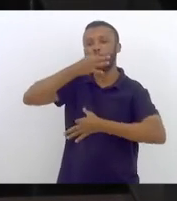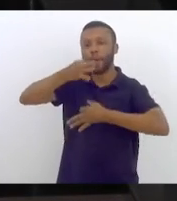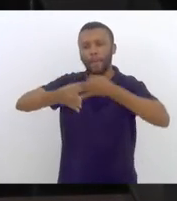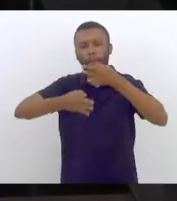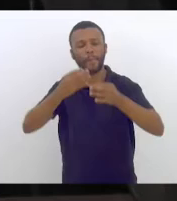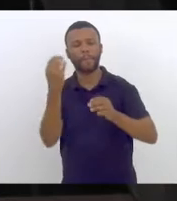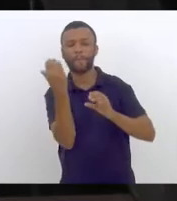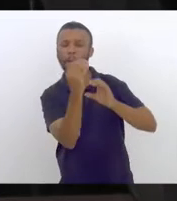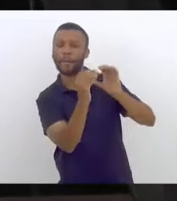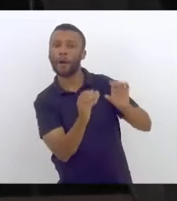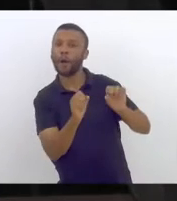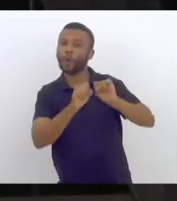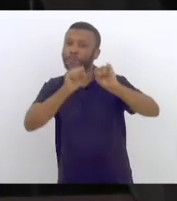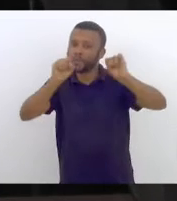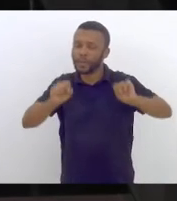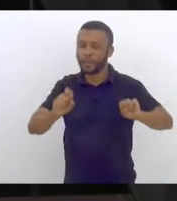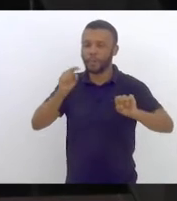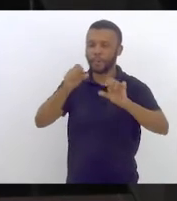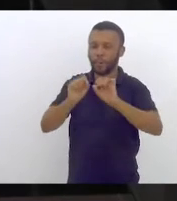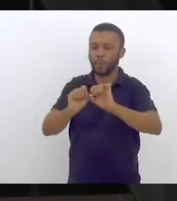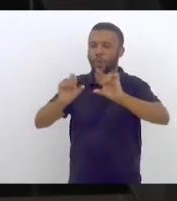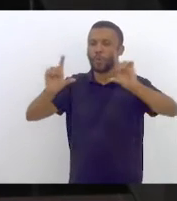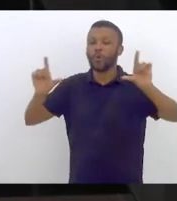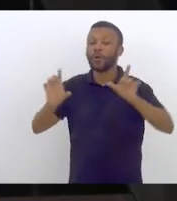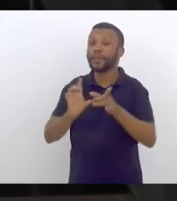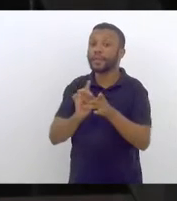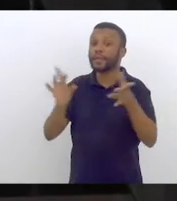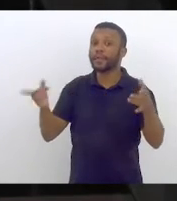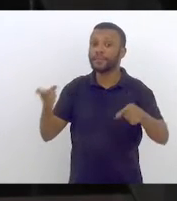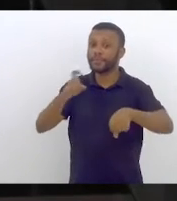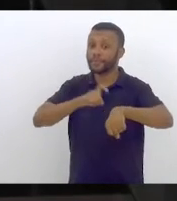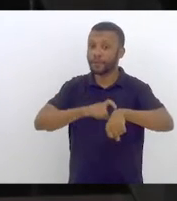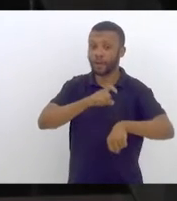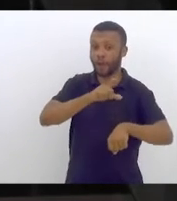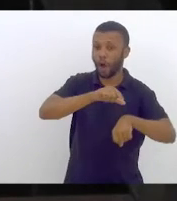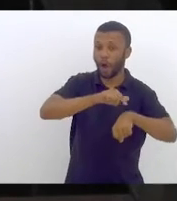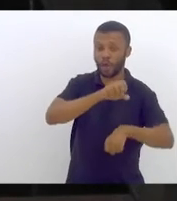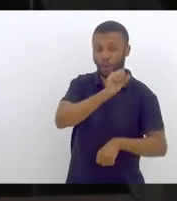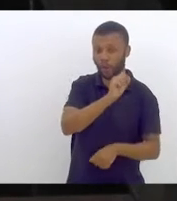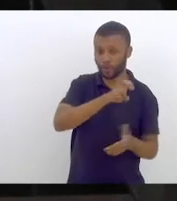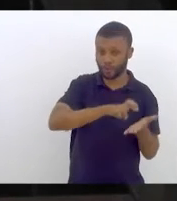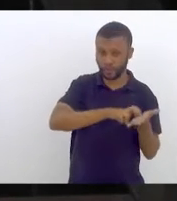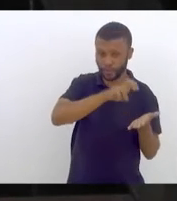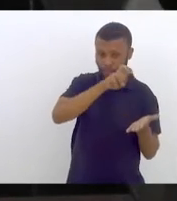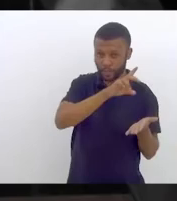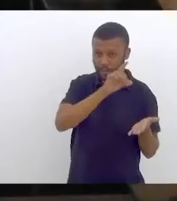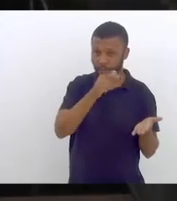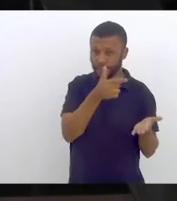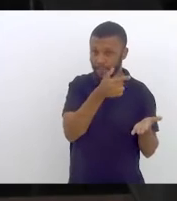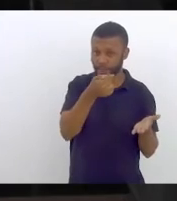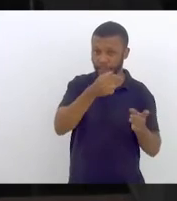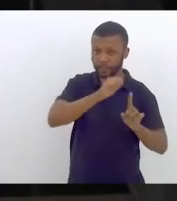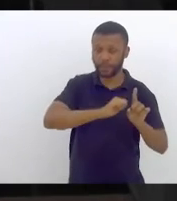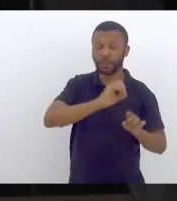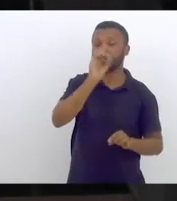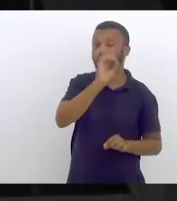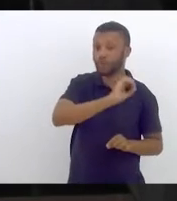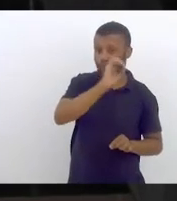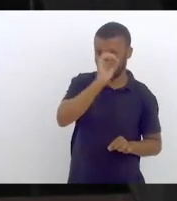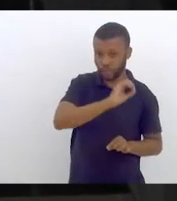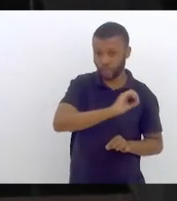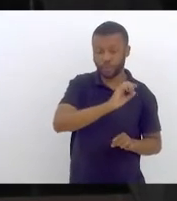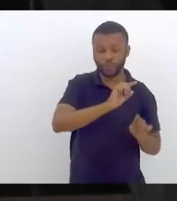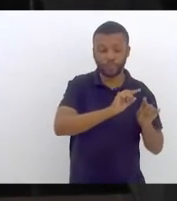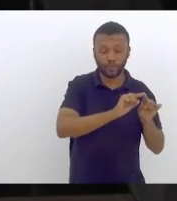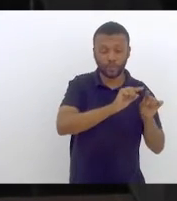recebimento de emendas ficará aberto de 8 horas do dia 27 de outubro, 8 horas de 27